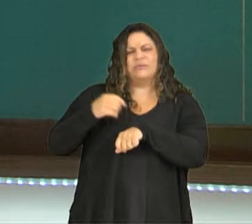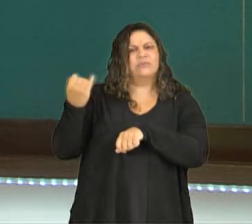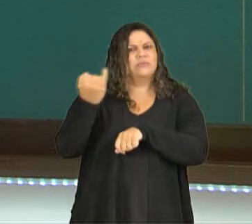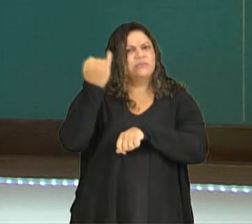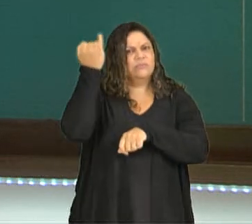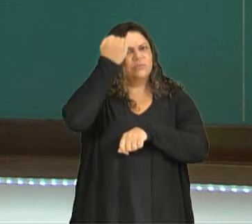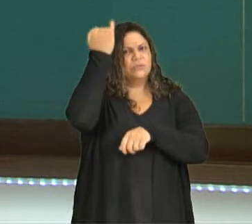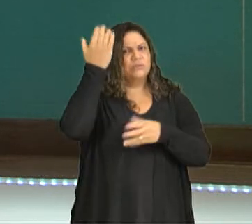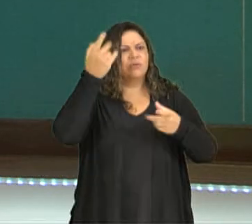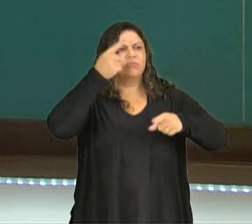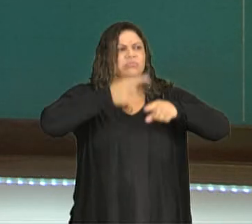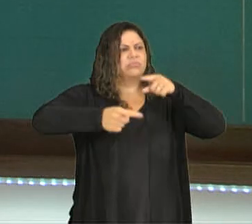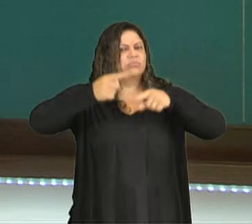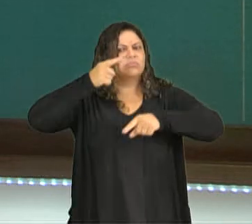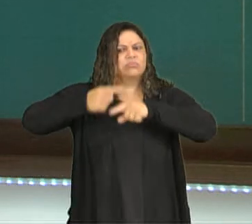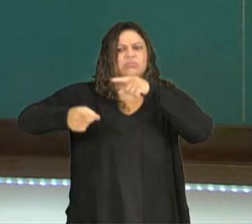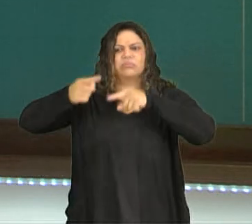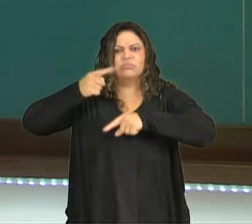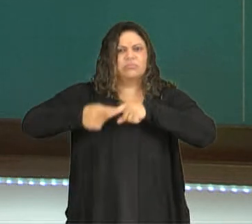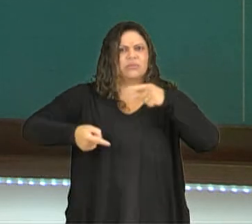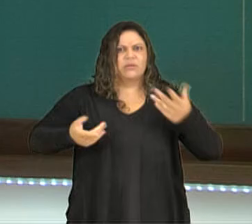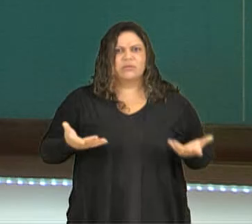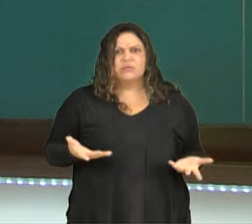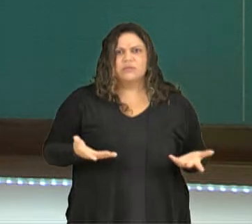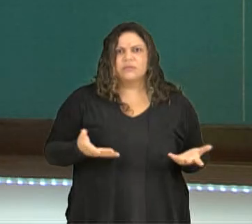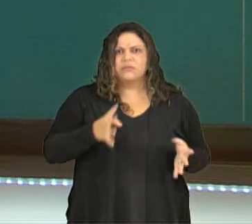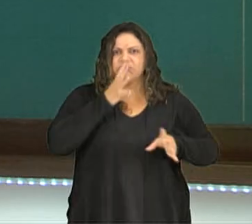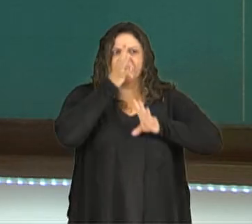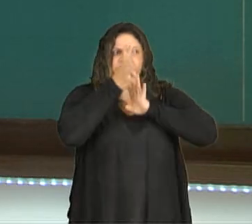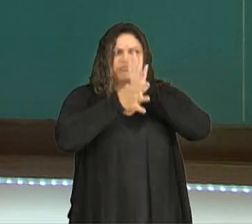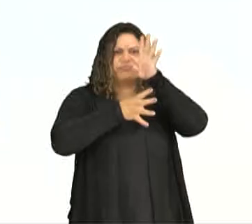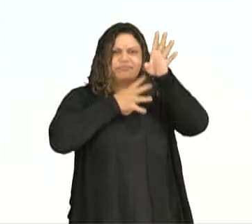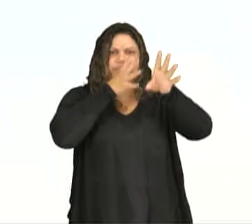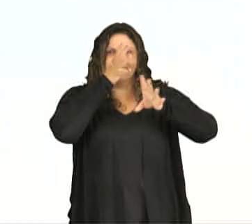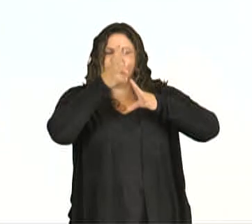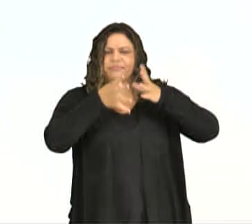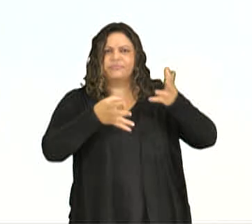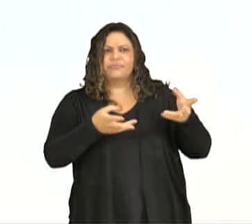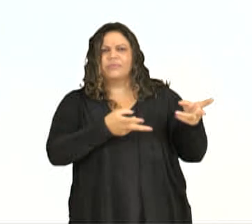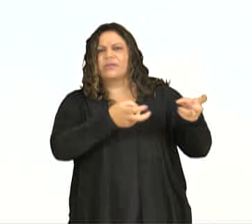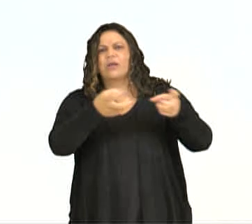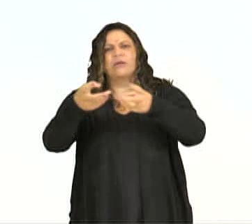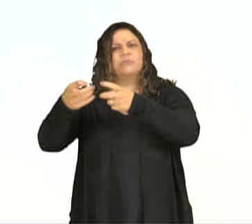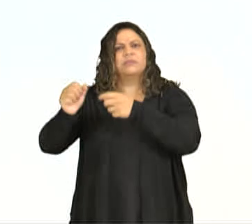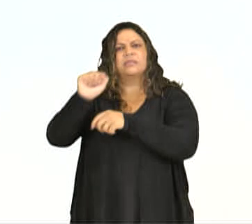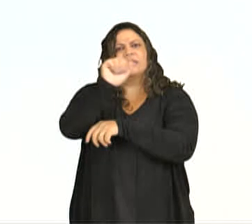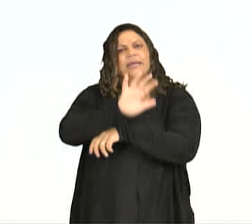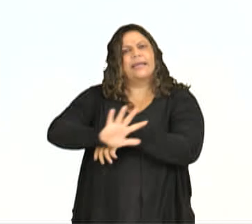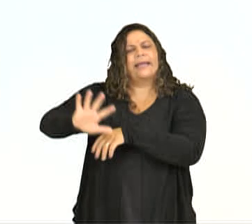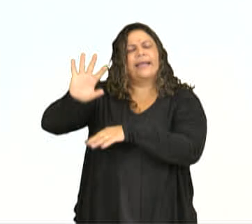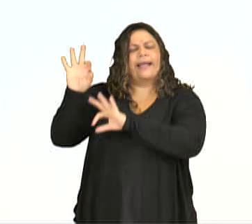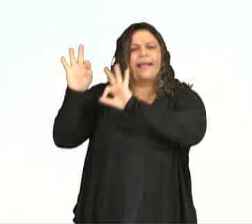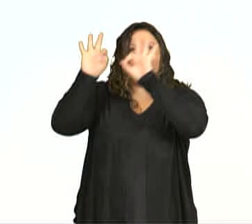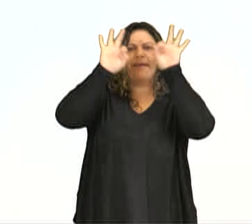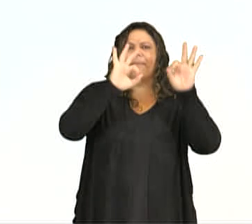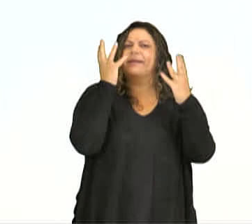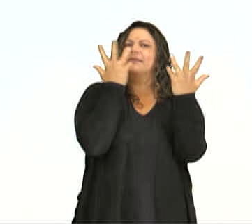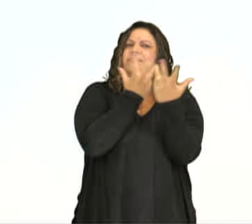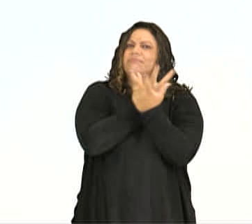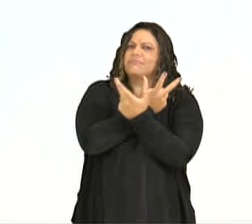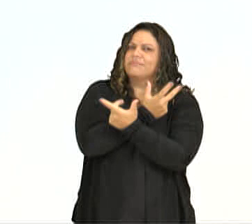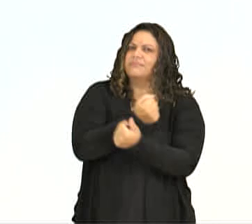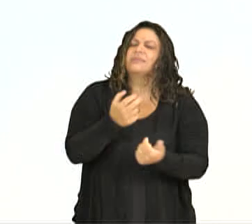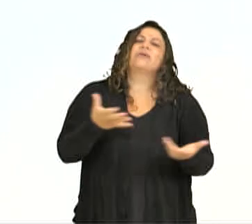ser proibida e considerada vulgar. Observem que imagens mais lindas. Hoje em dia, em danças de